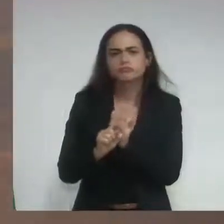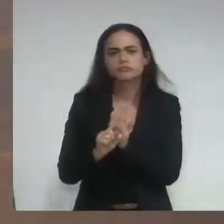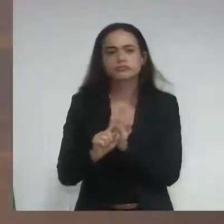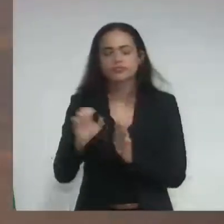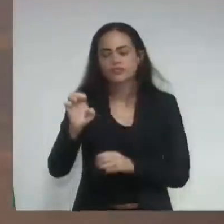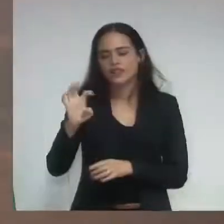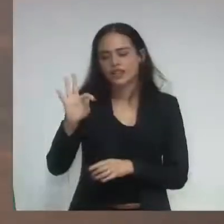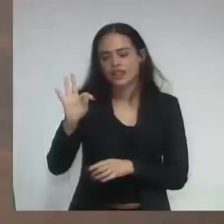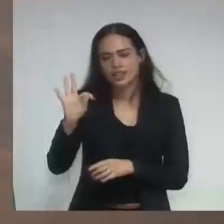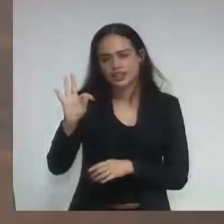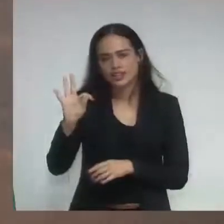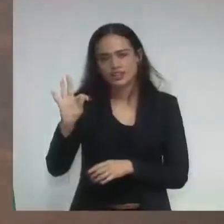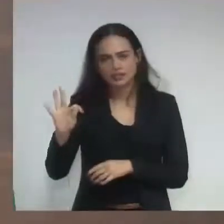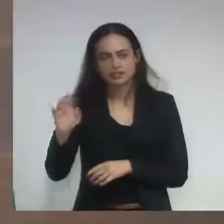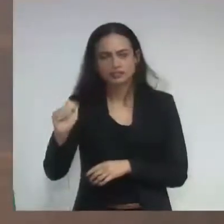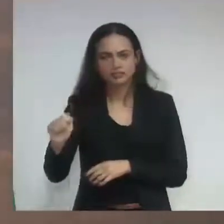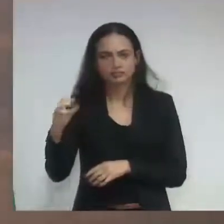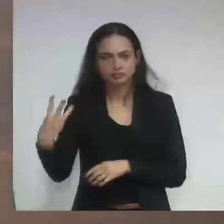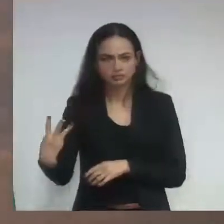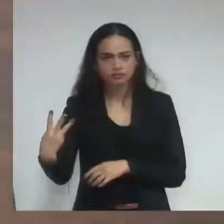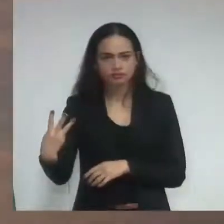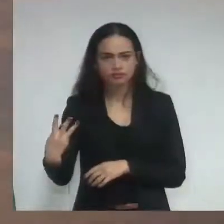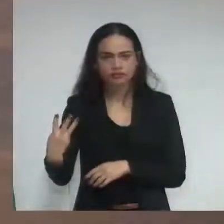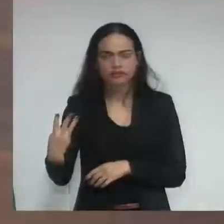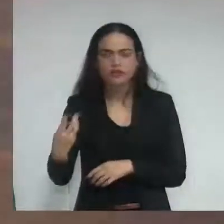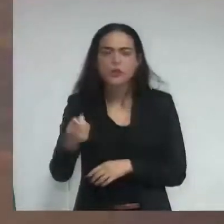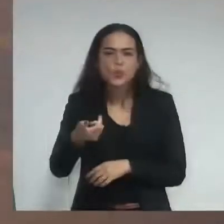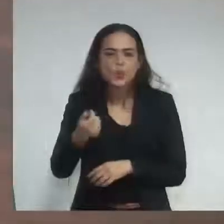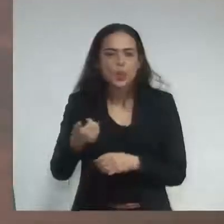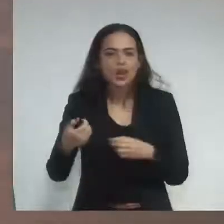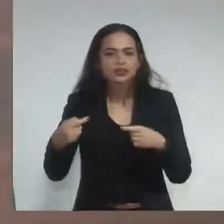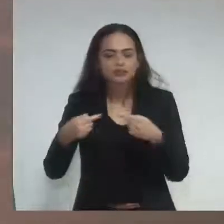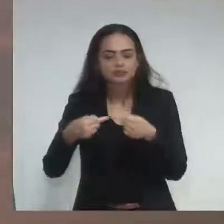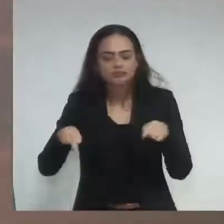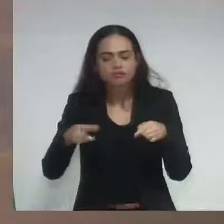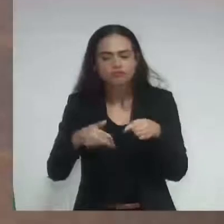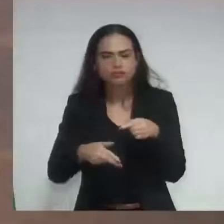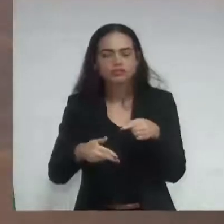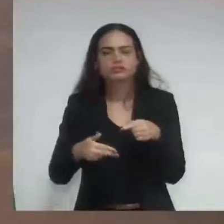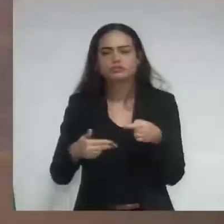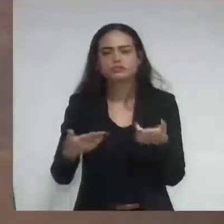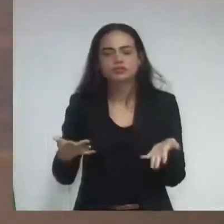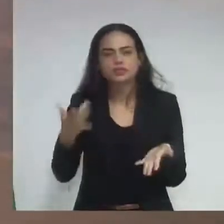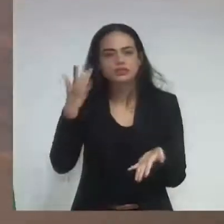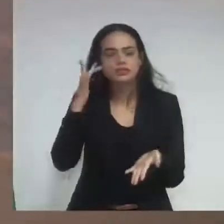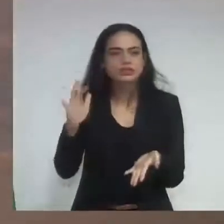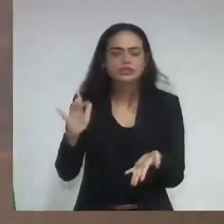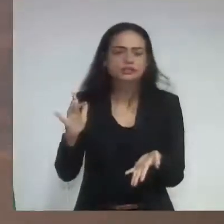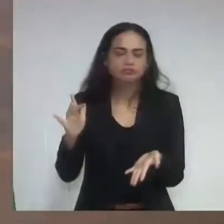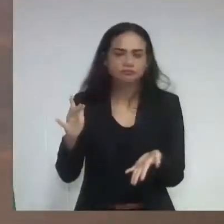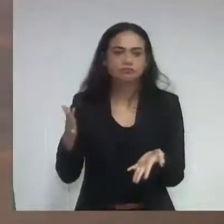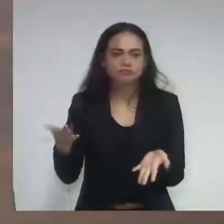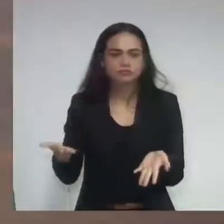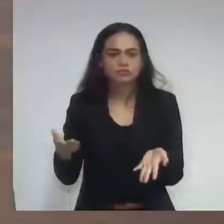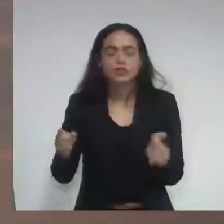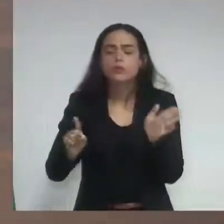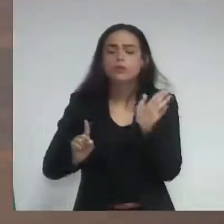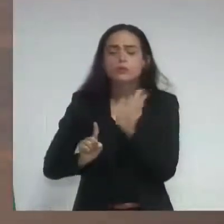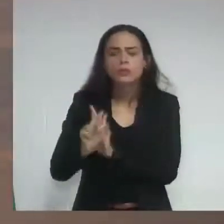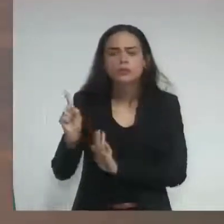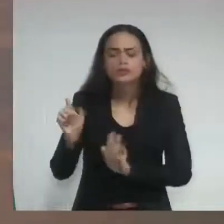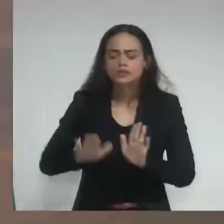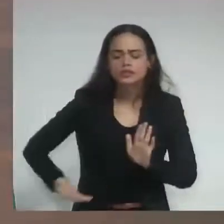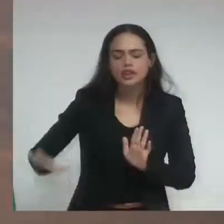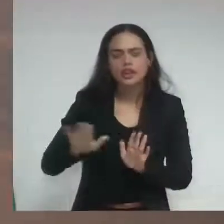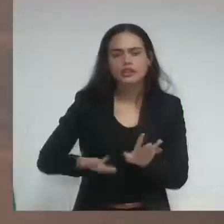ETA 3 está para inaugurar, a gente não sabe que dia que vai inaugurar, como é que vai ser isso aí, é uma curiosidade, mas eu faço uma pergunta